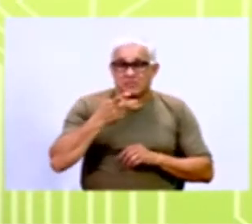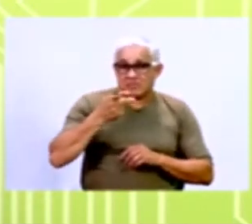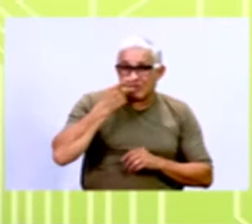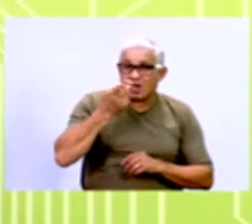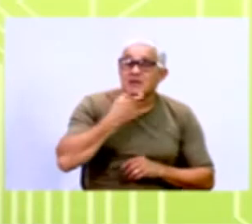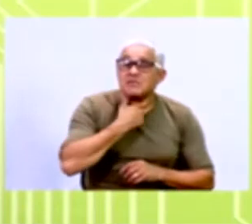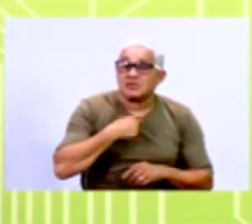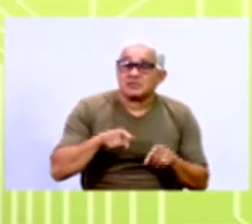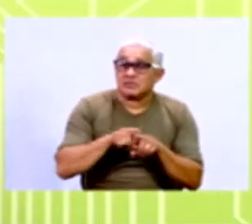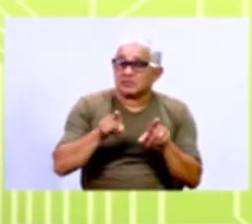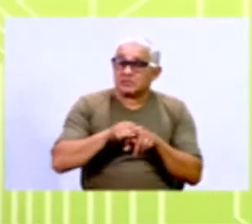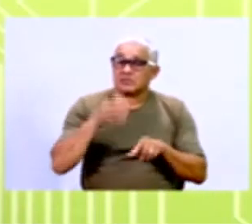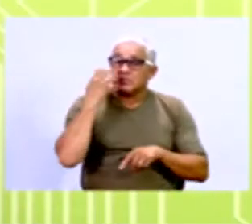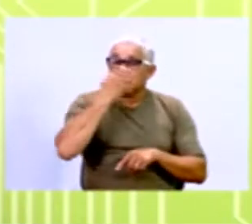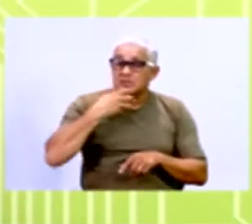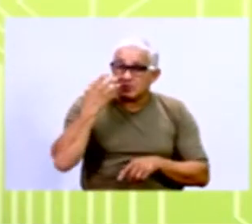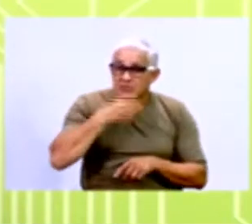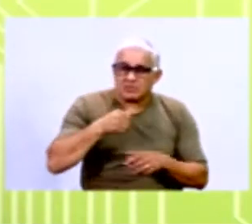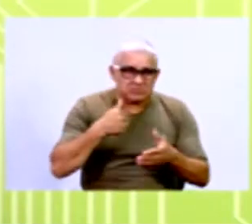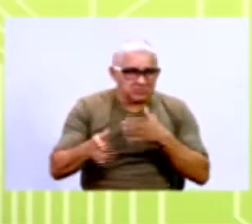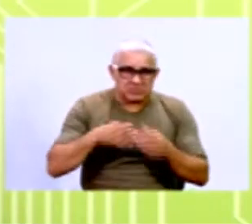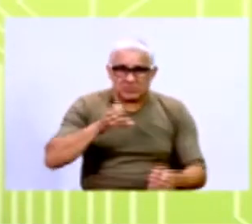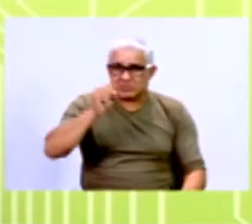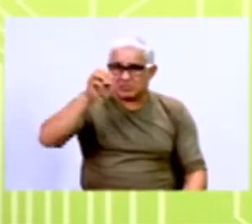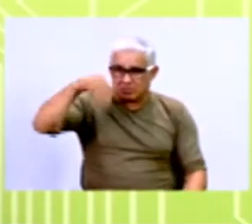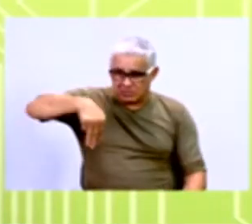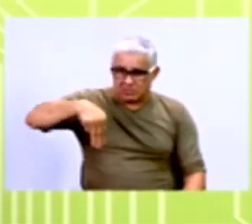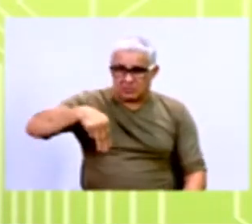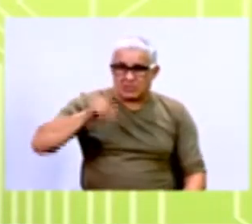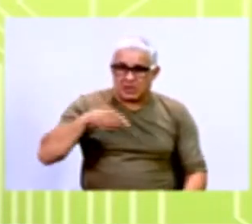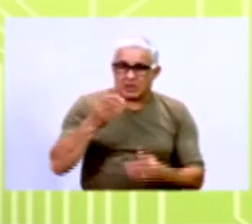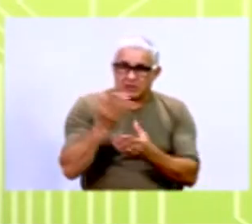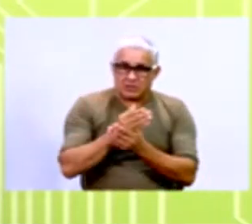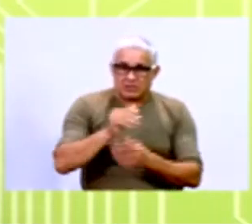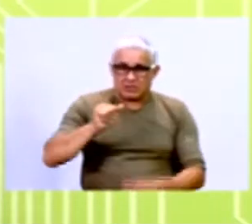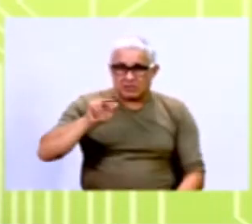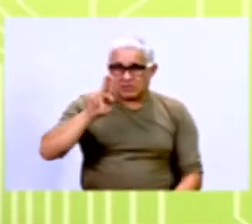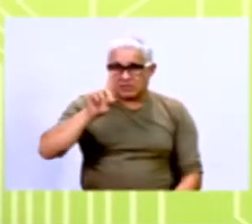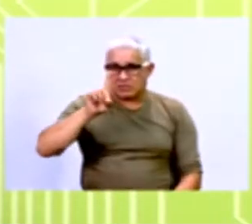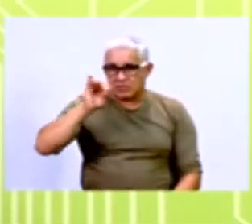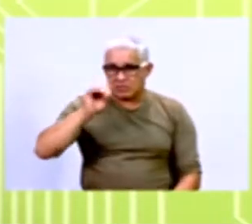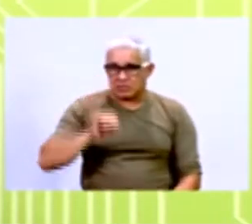de fundo, qualquer som é um arquivo de áudio, certo?